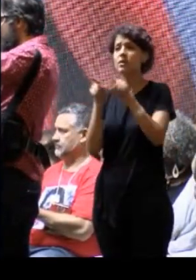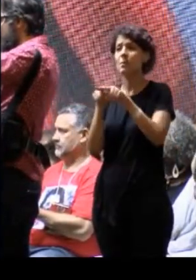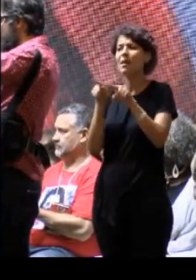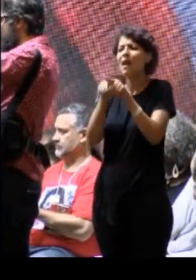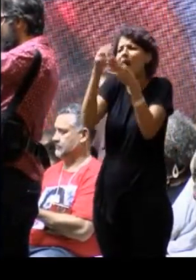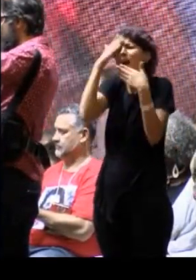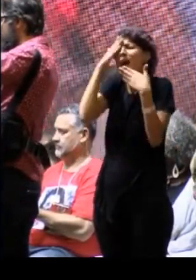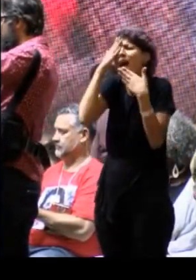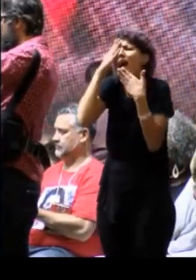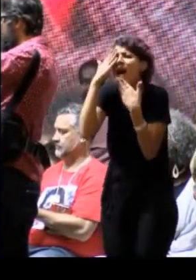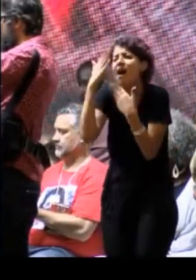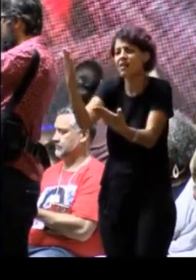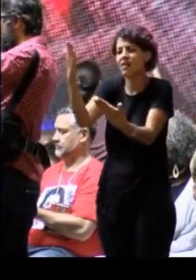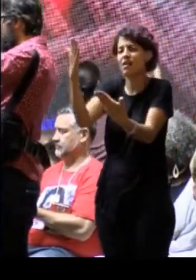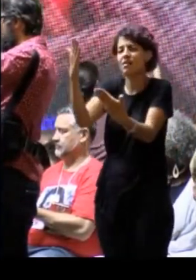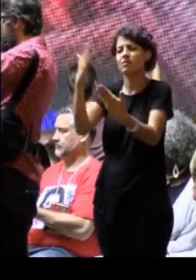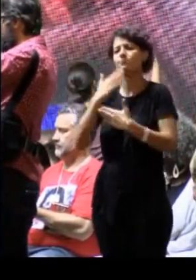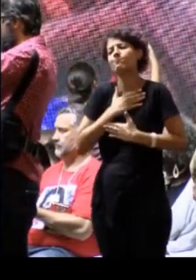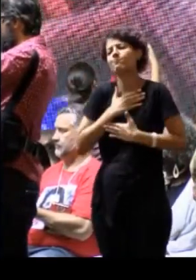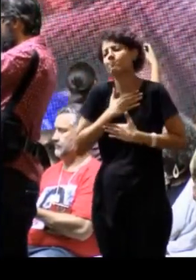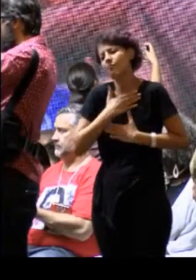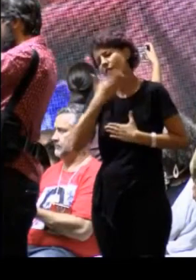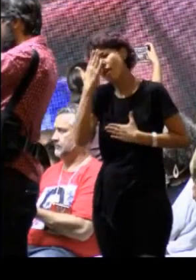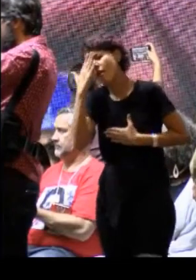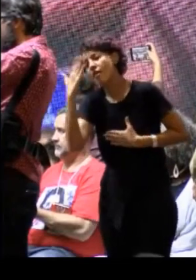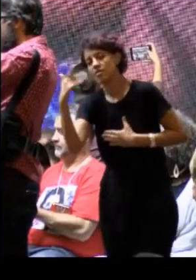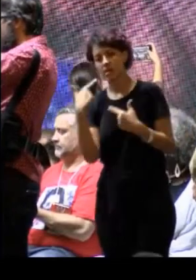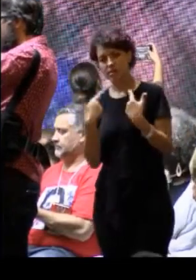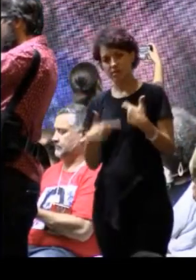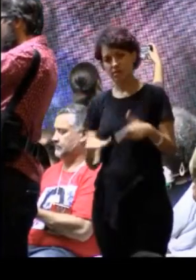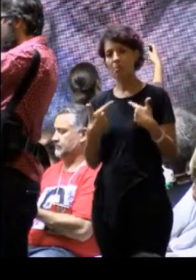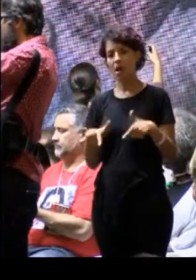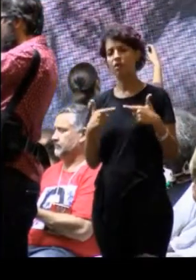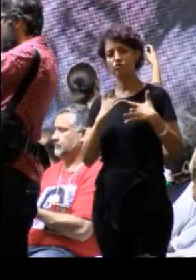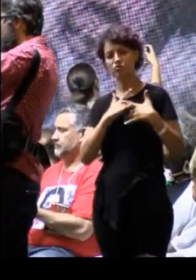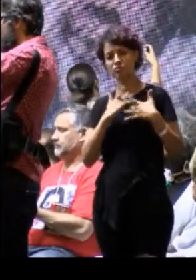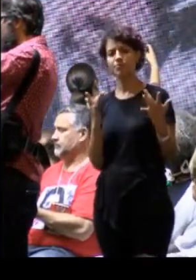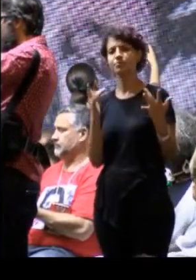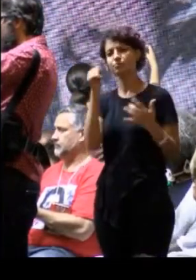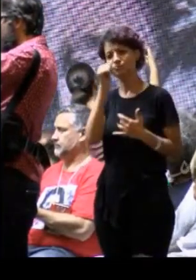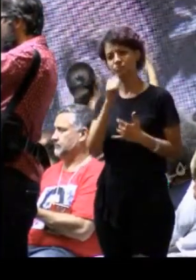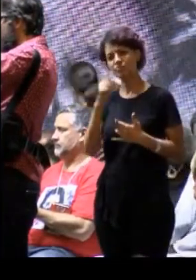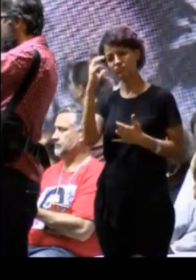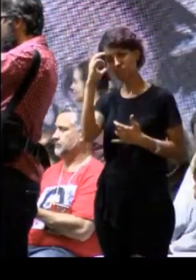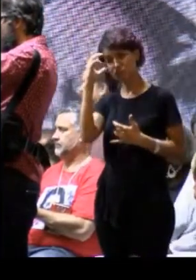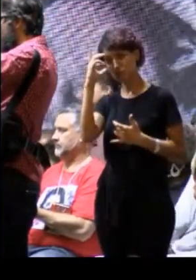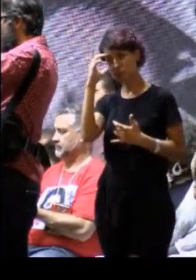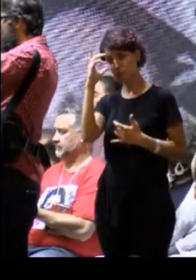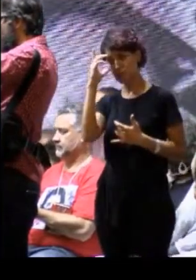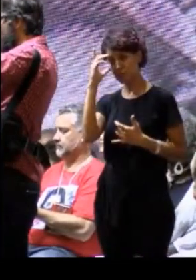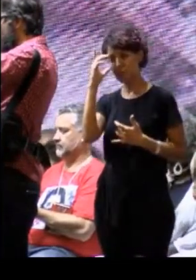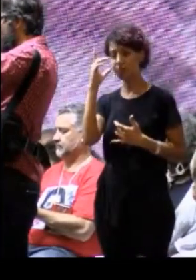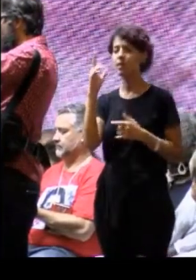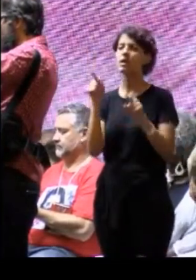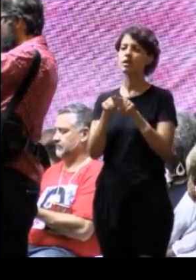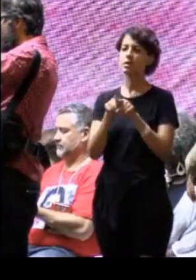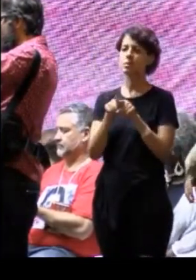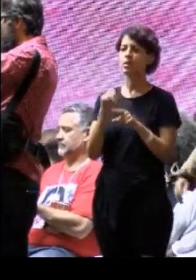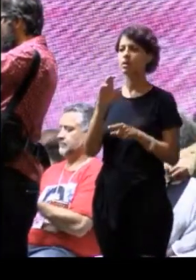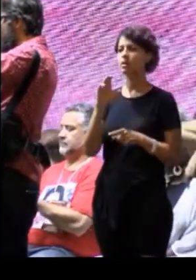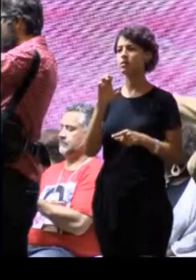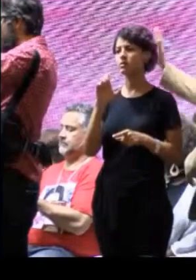agradecer de coração o trabalho generoso e heróico que a companheira Dilma Rousseff e o Celso Amorim